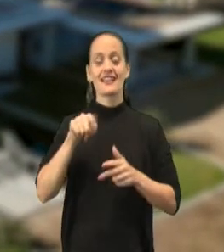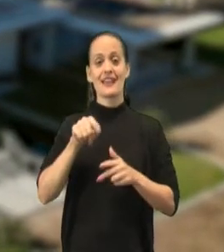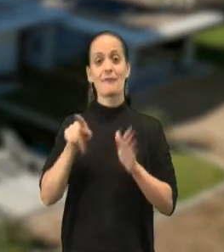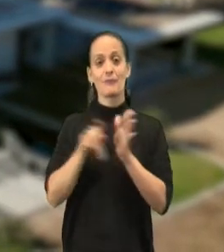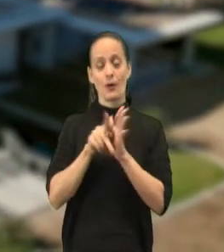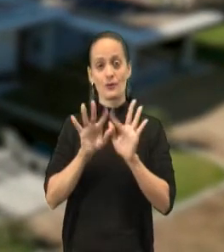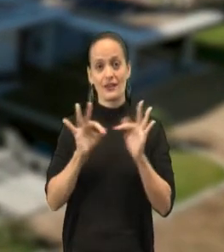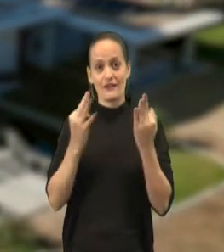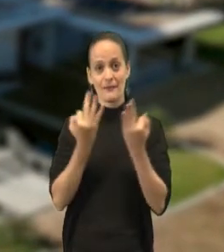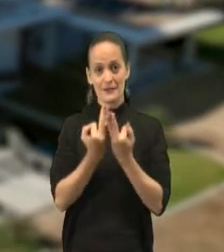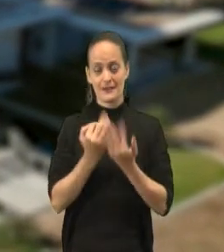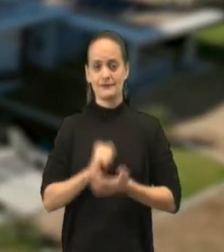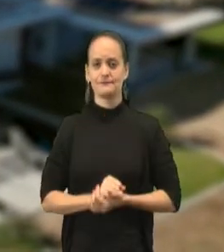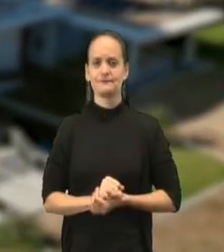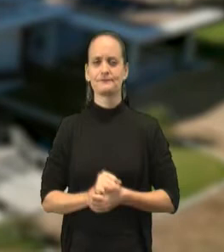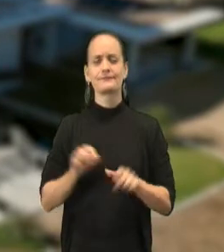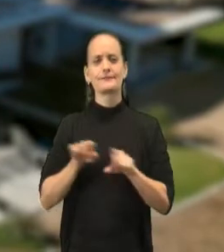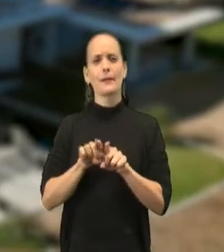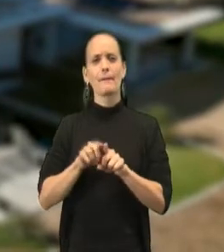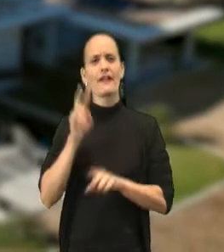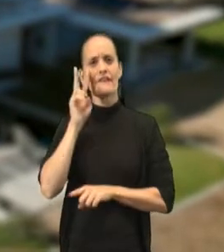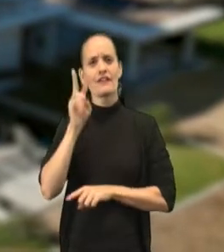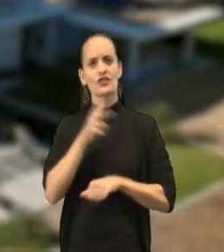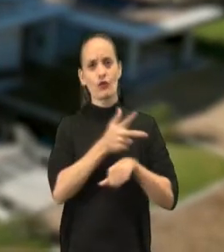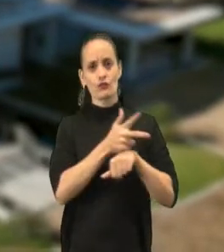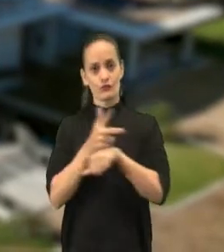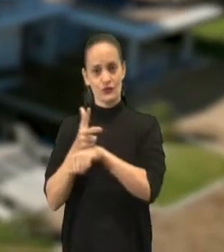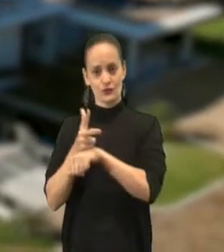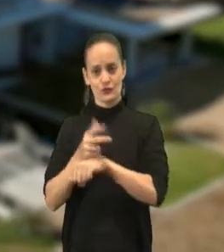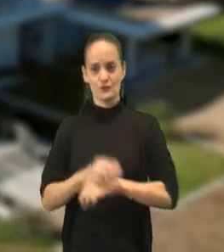www.imbb.org.br/famílias. Assista os vídeos a seguir.